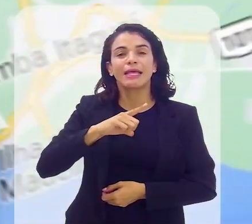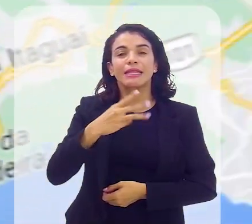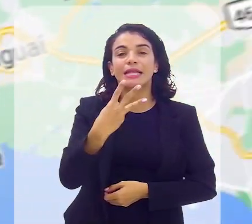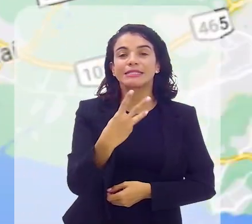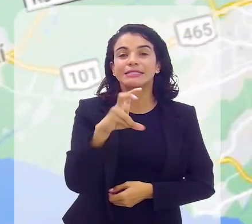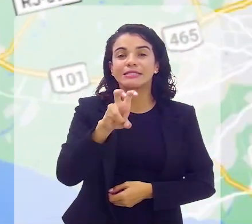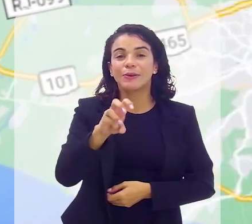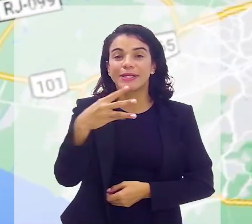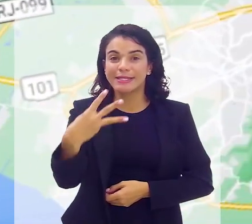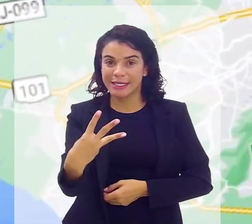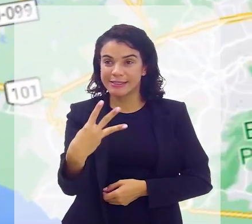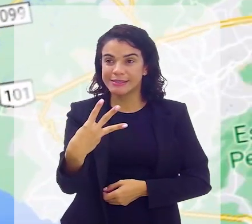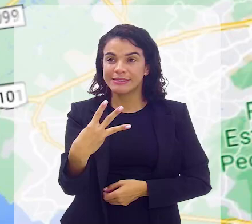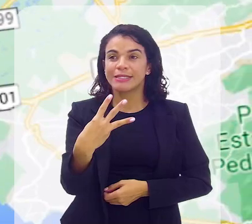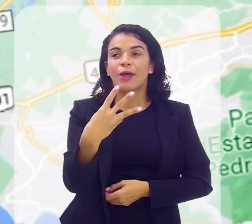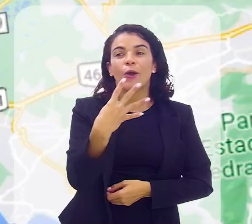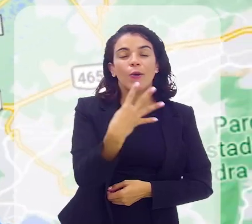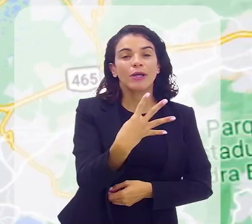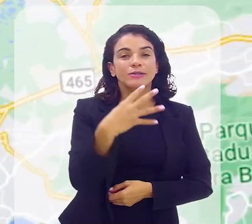Mangaratiba tem